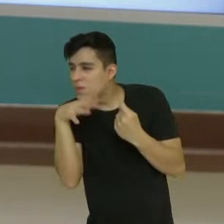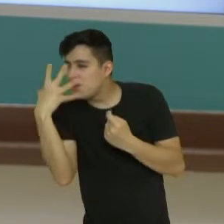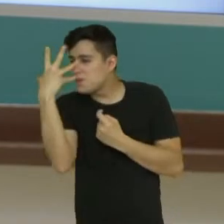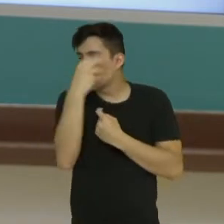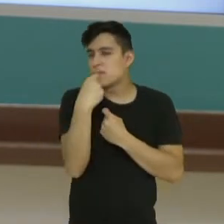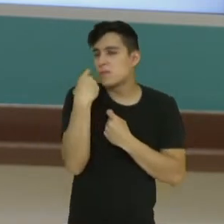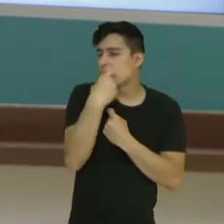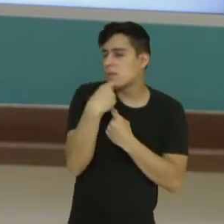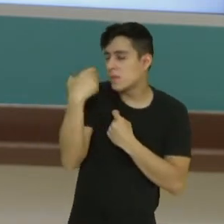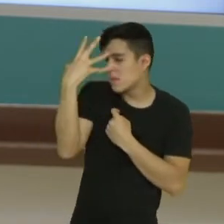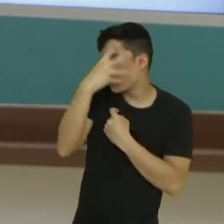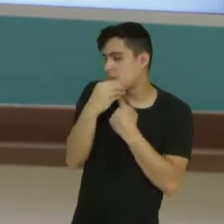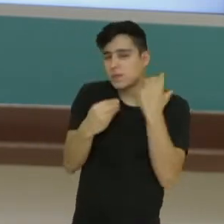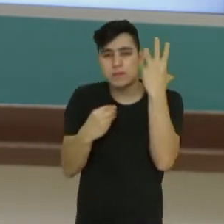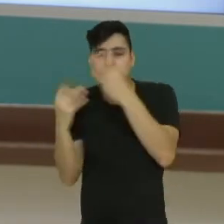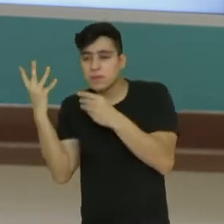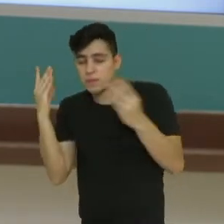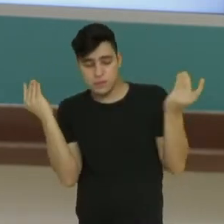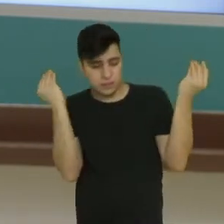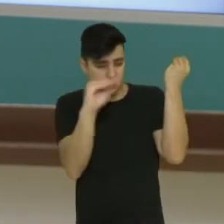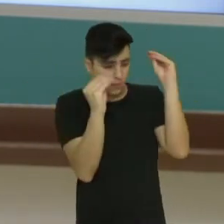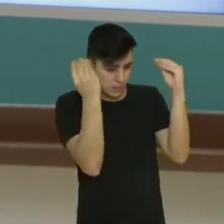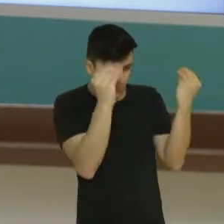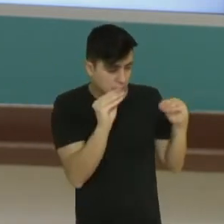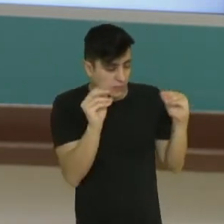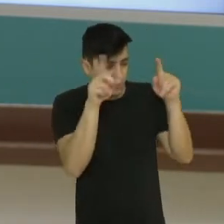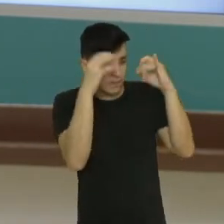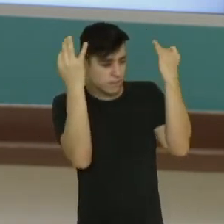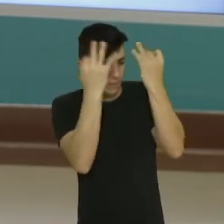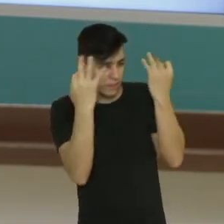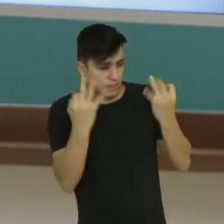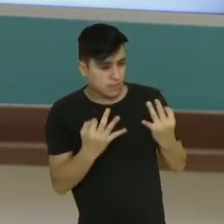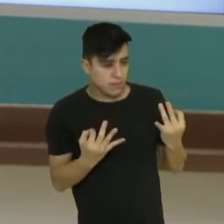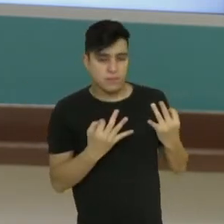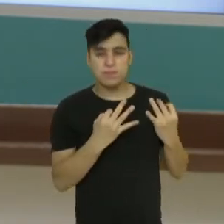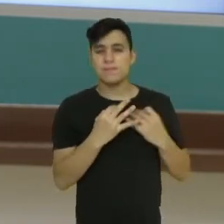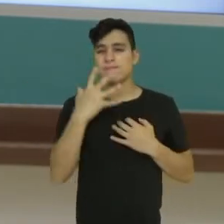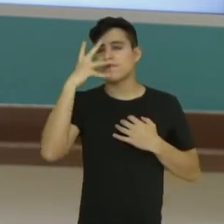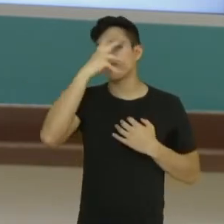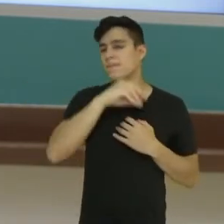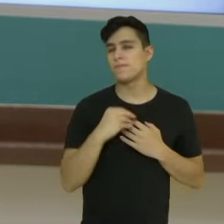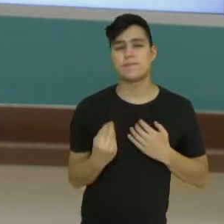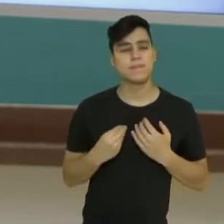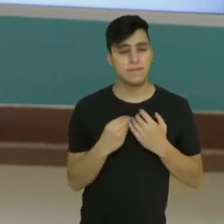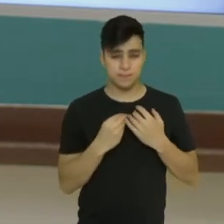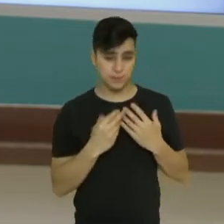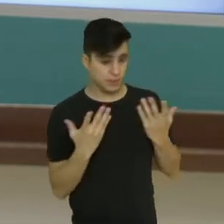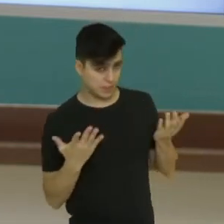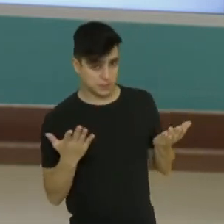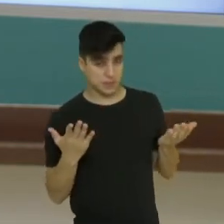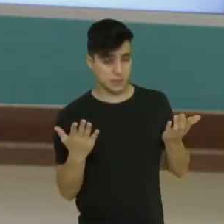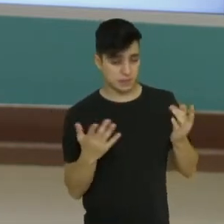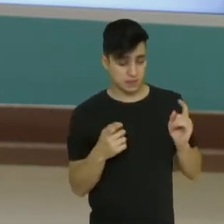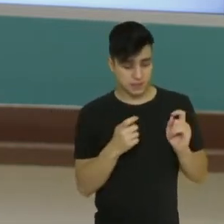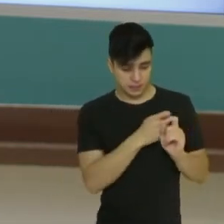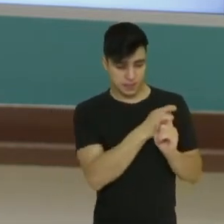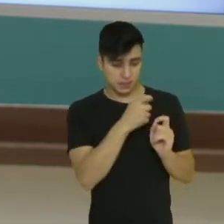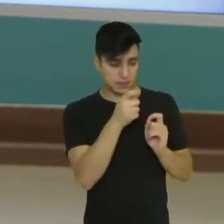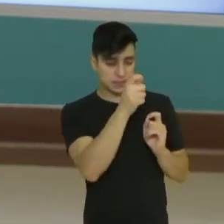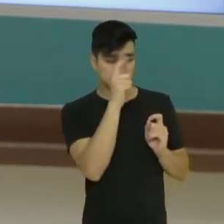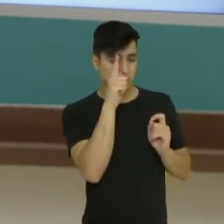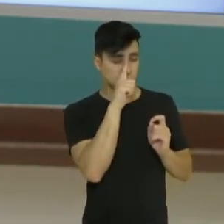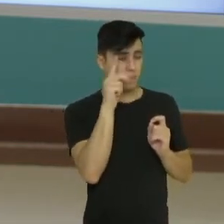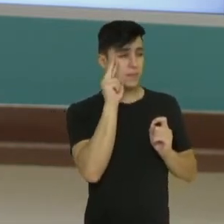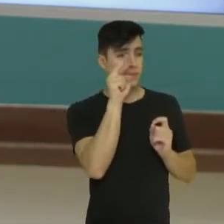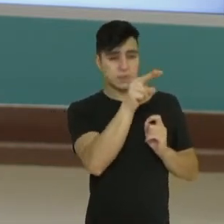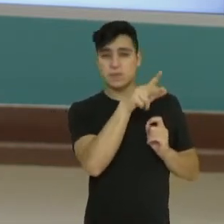a boca mais bonita, o nariz mais bonito, misturavam isso e faziam como fosse um Frankenstein da beleza. Ou seja, toda escultura grega que você vê